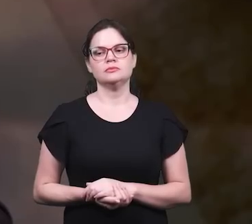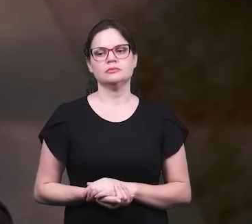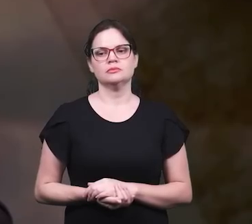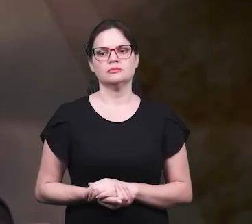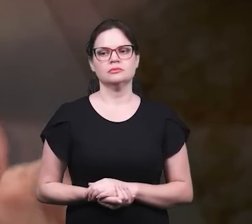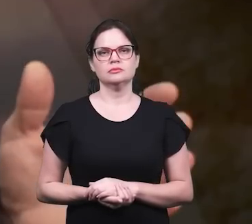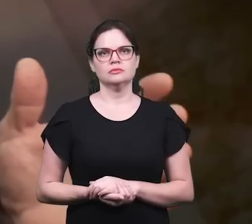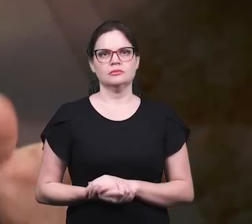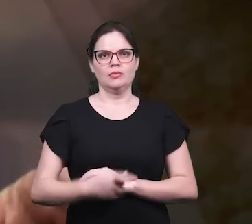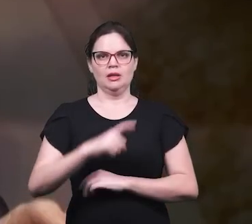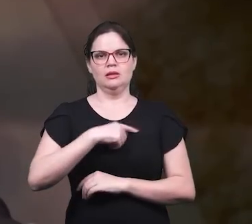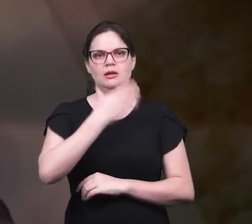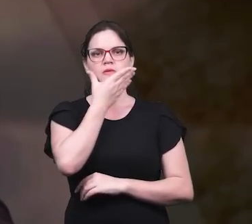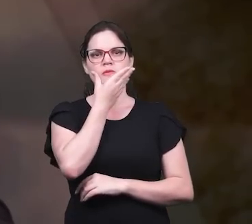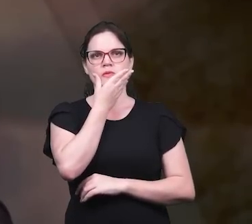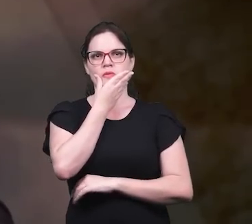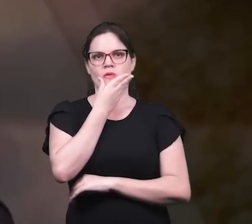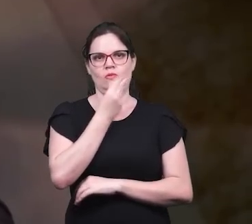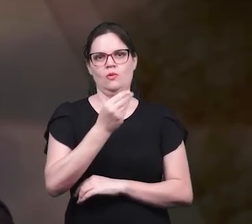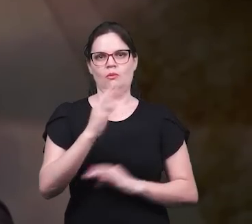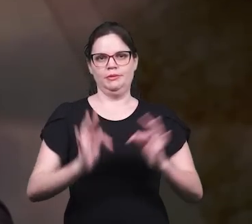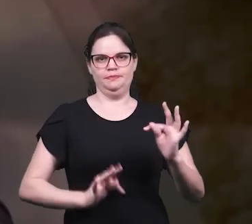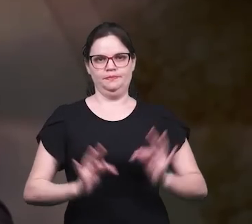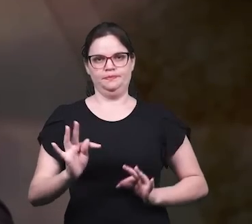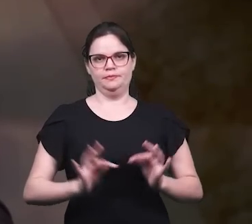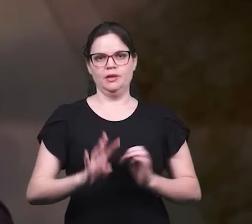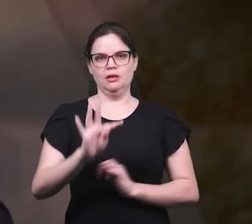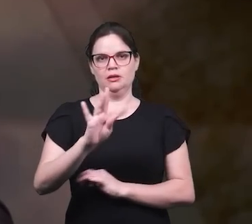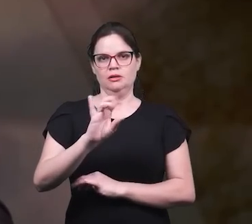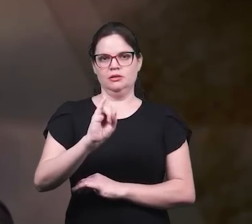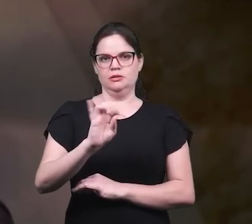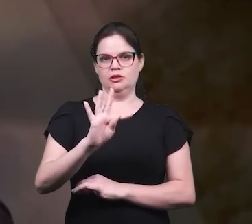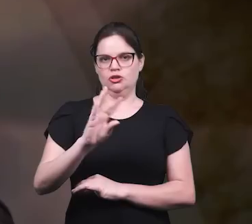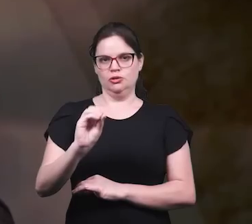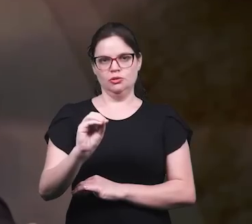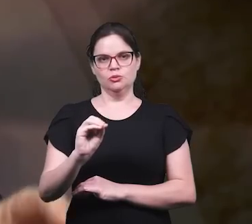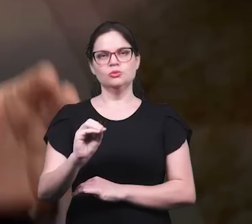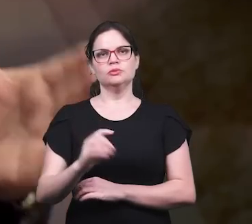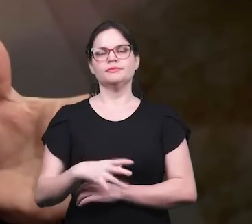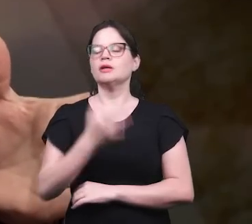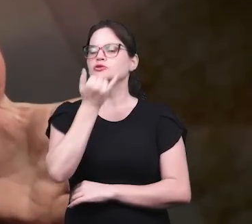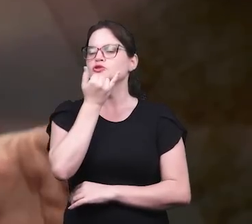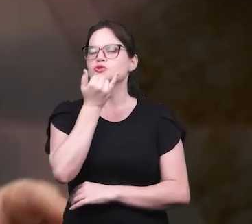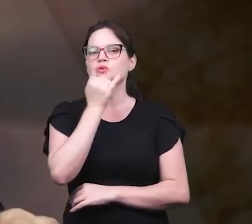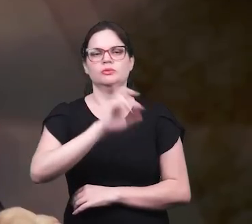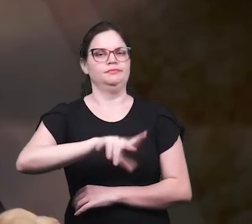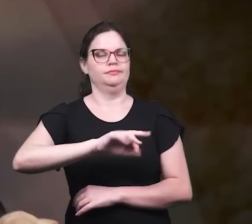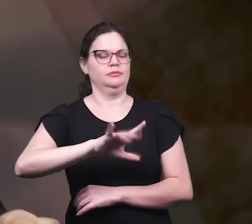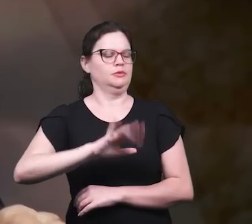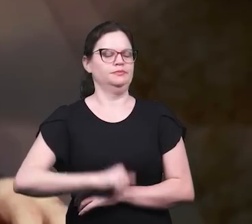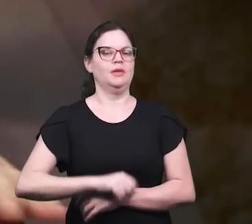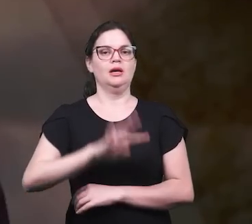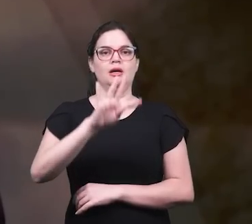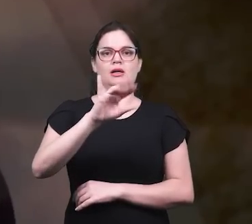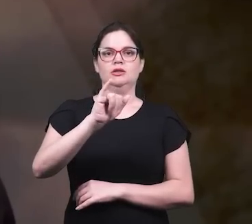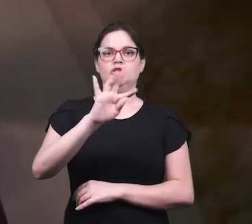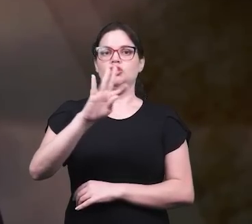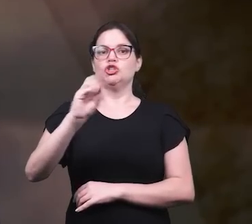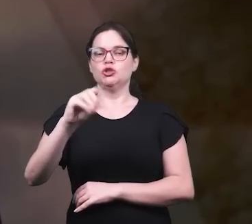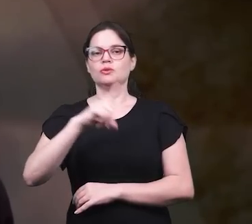E Tito, né, o imperador lá que destruiu Jerusalém, ou seja,